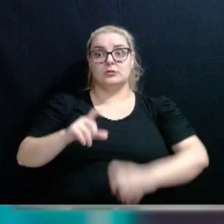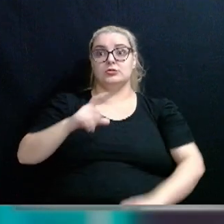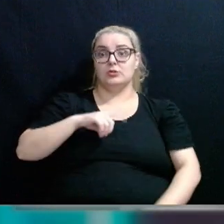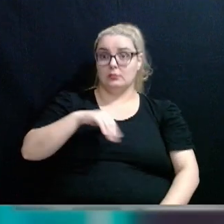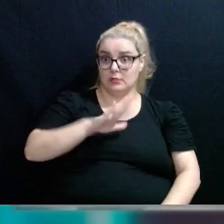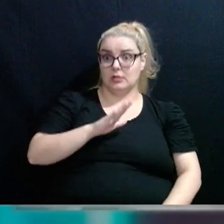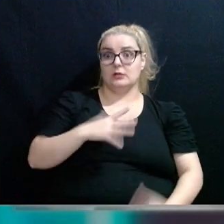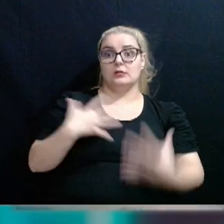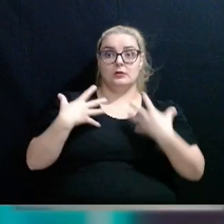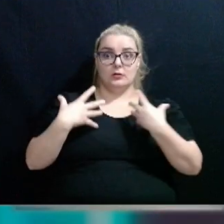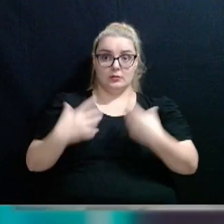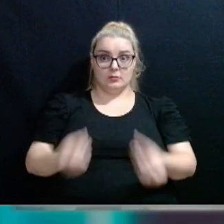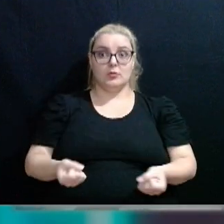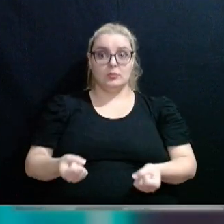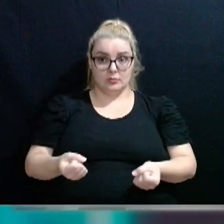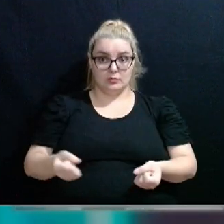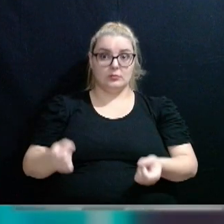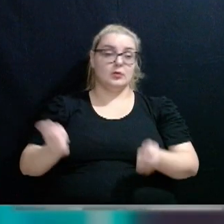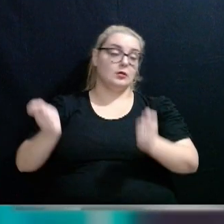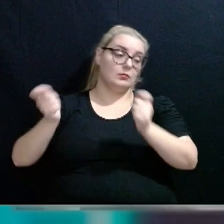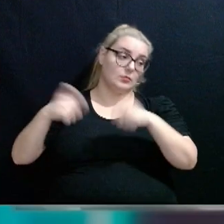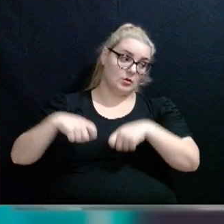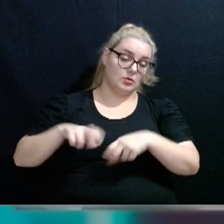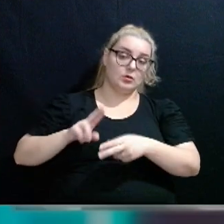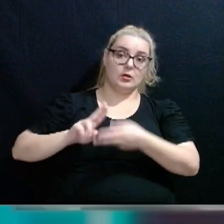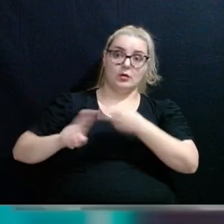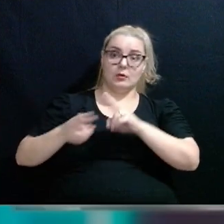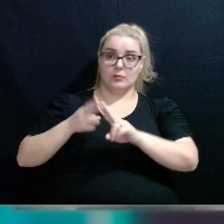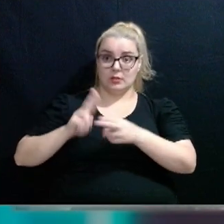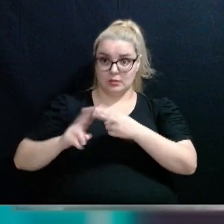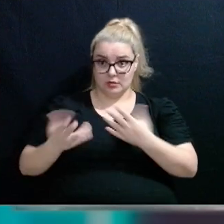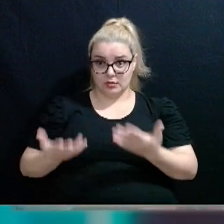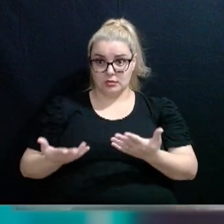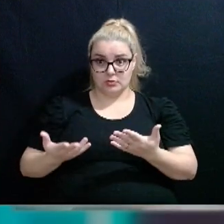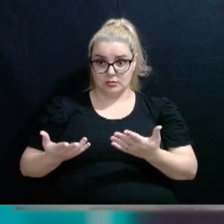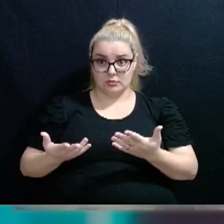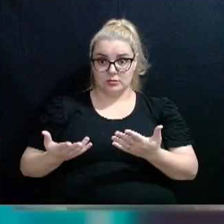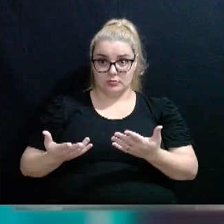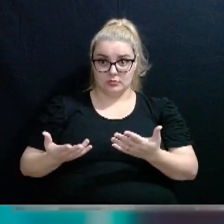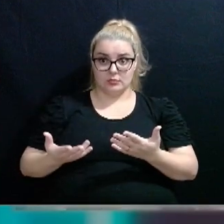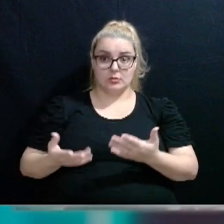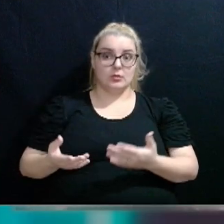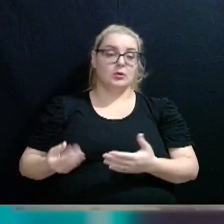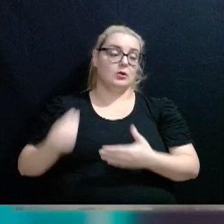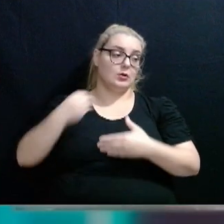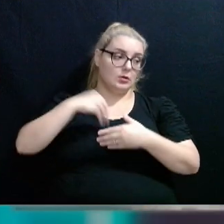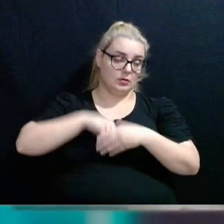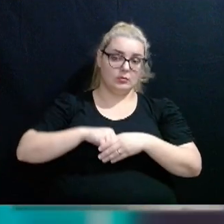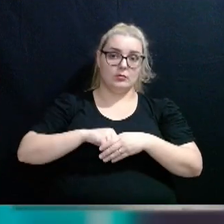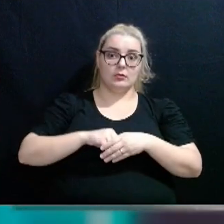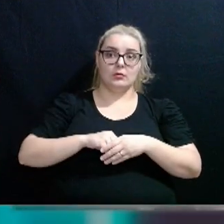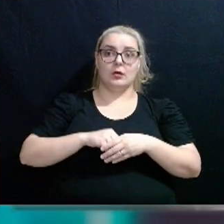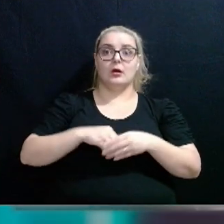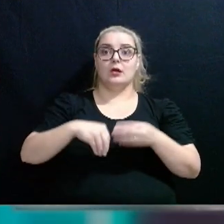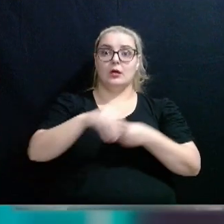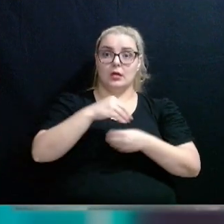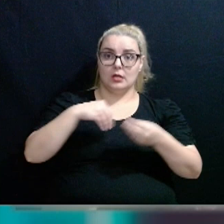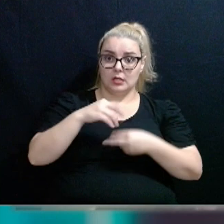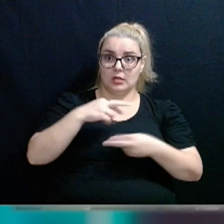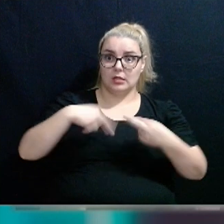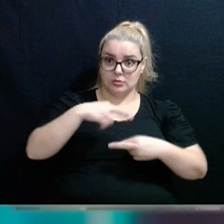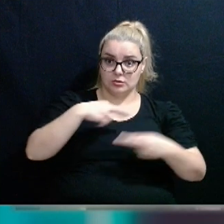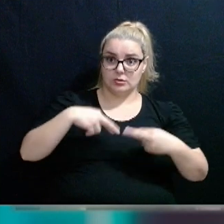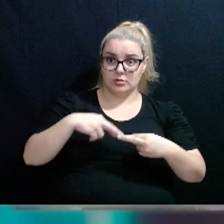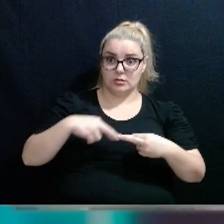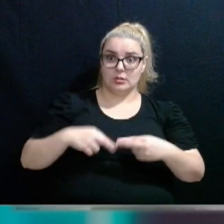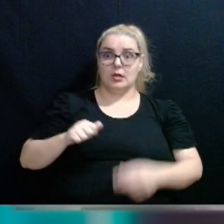as suas competências e habilidades implícitas à alfabetização e as continhas